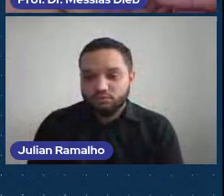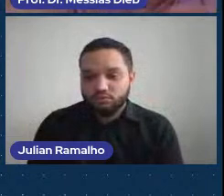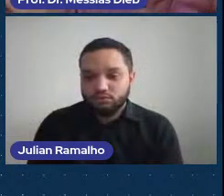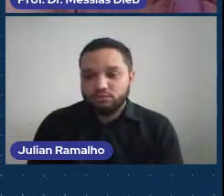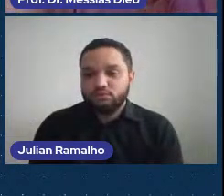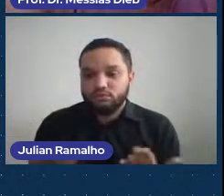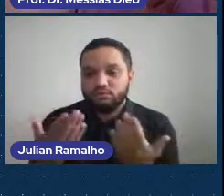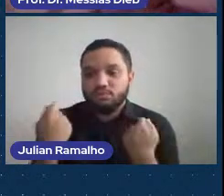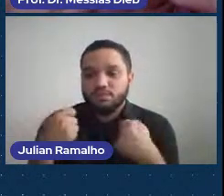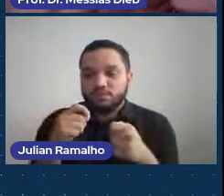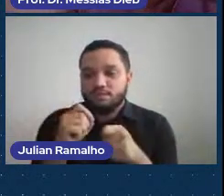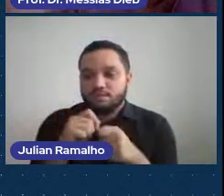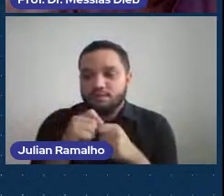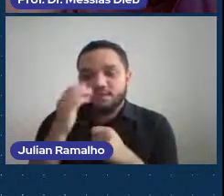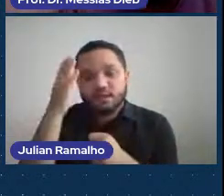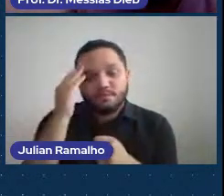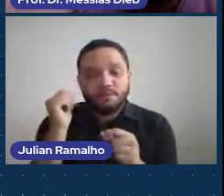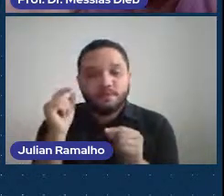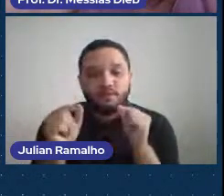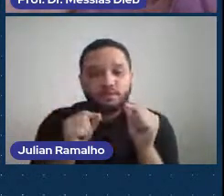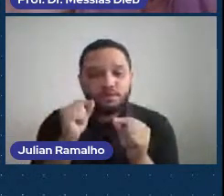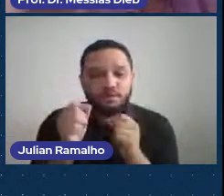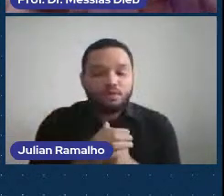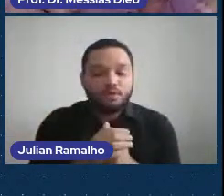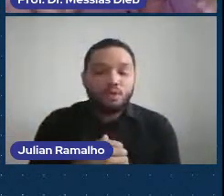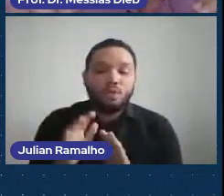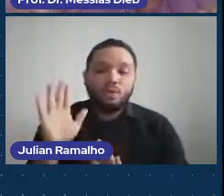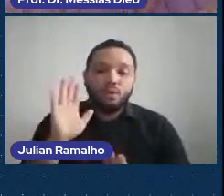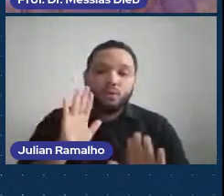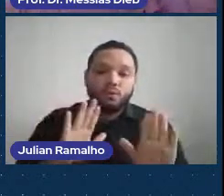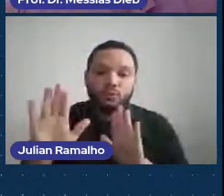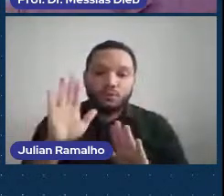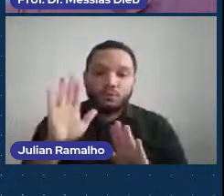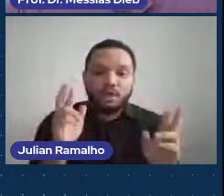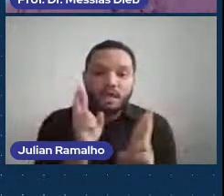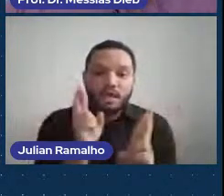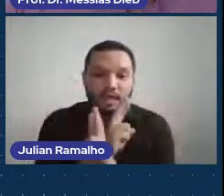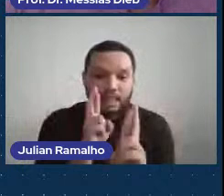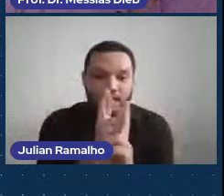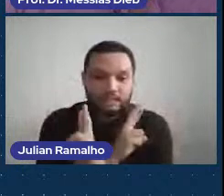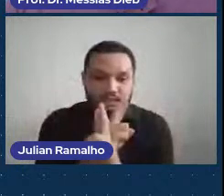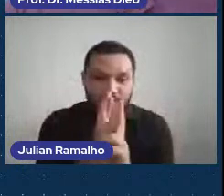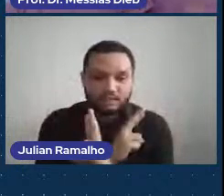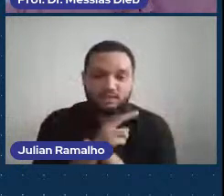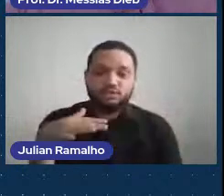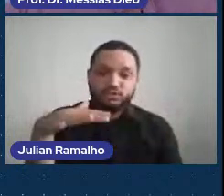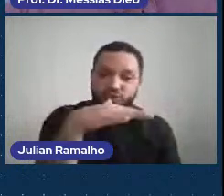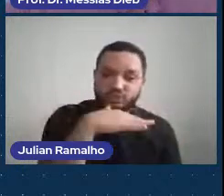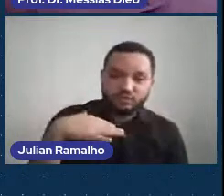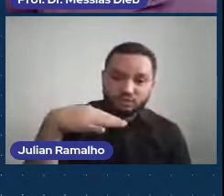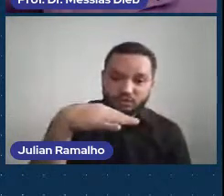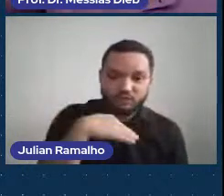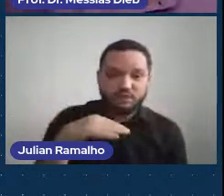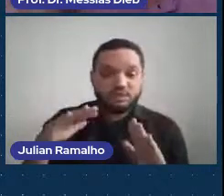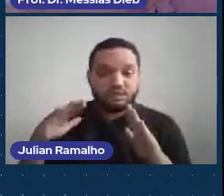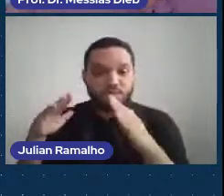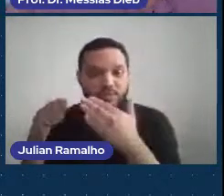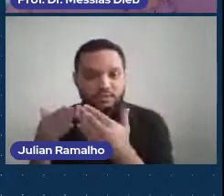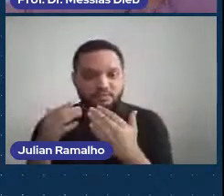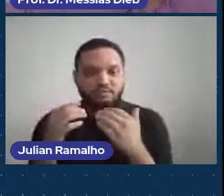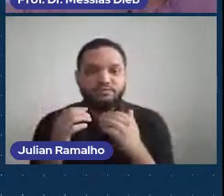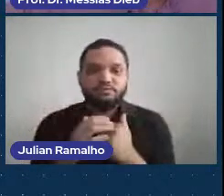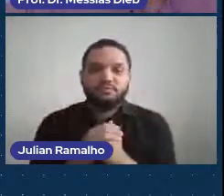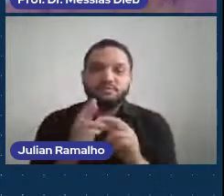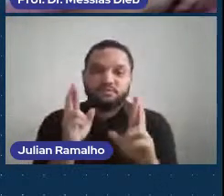aqui é não descuidar dessa relação entre o que é geral e específico, que é uma